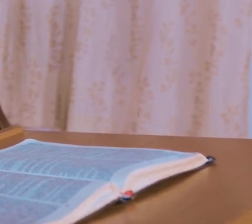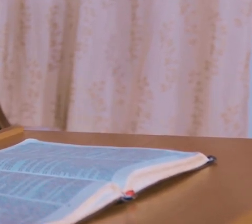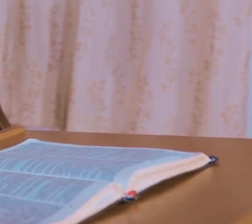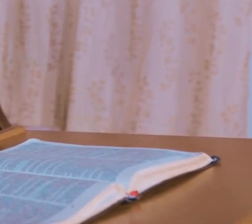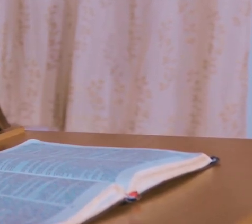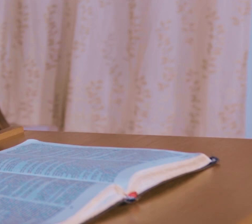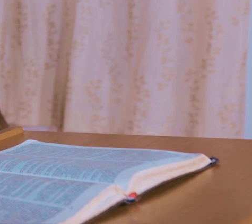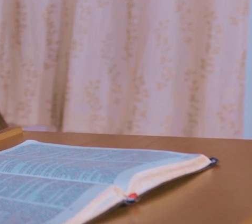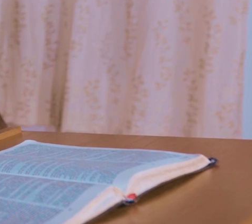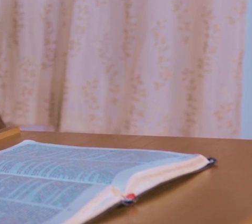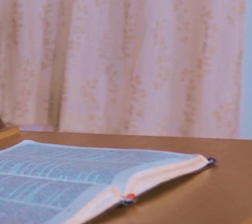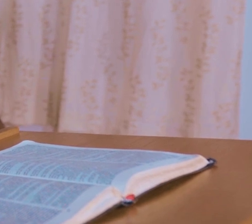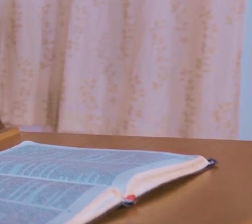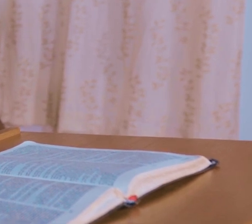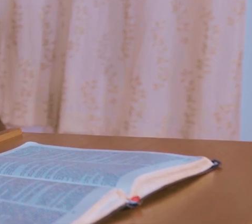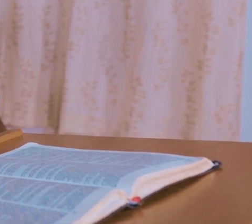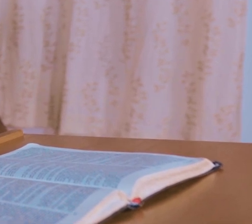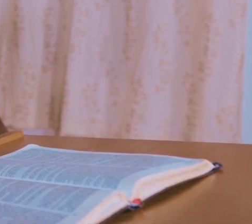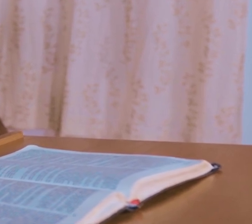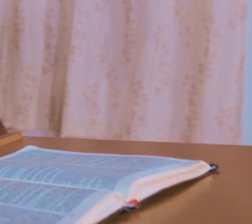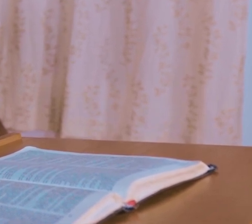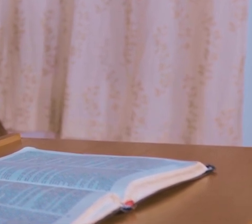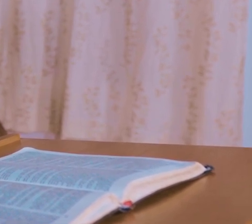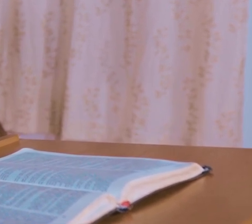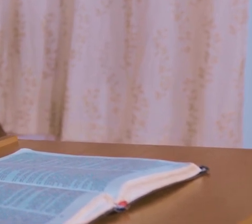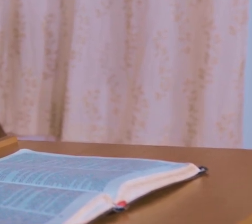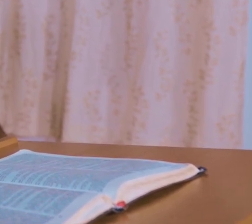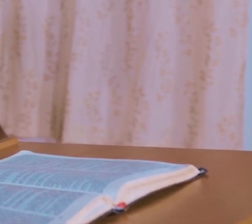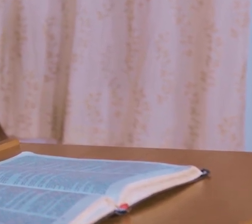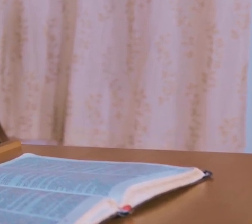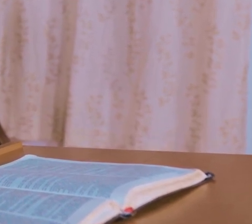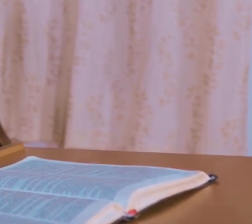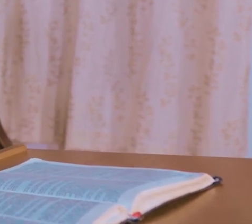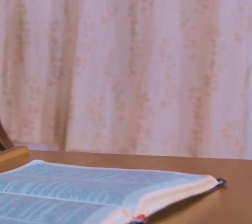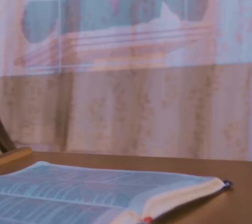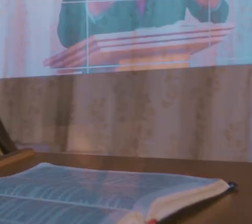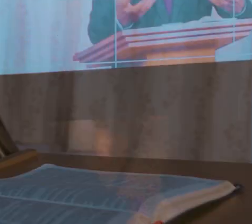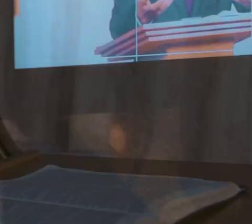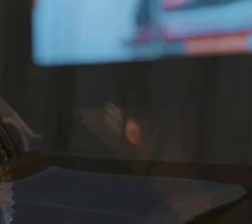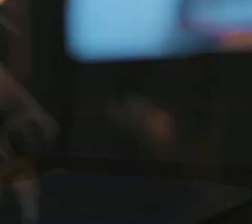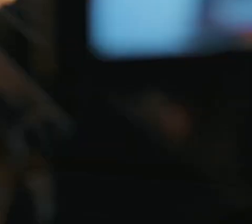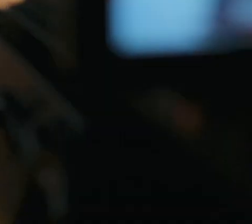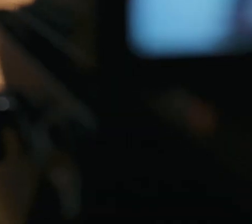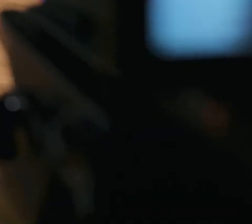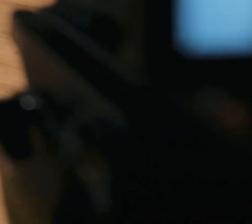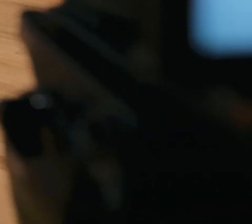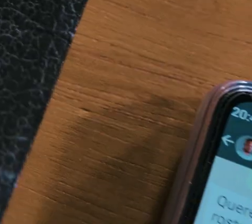ajudarão a edificar a sua vida espiritual. Deus te abençoe sempre.